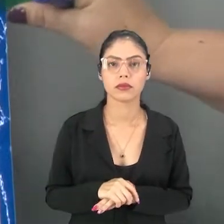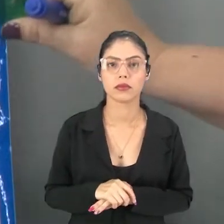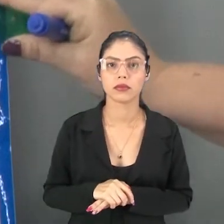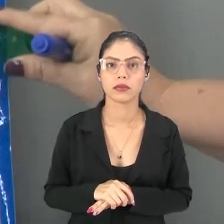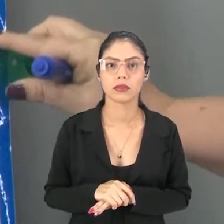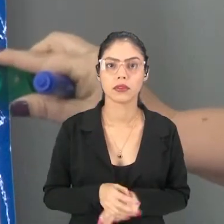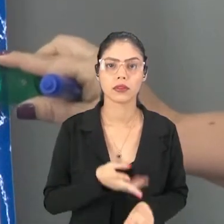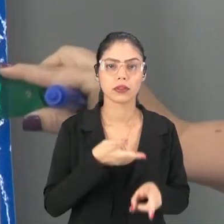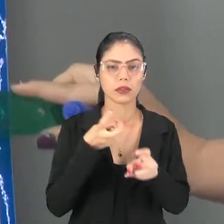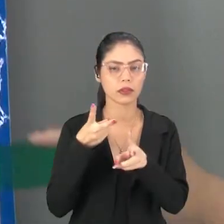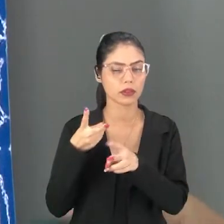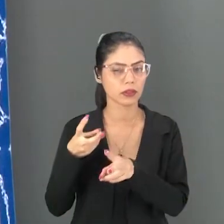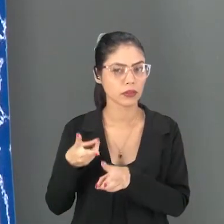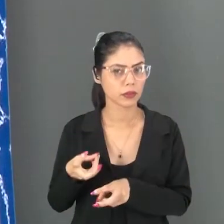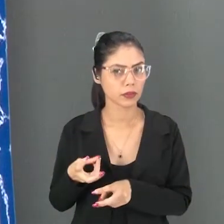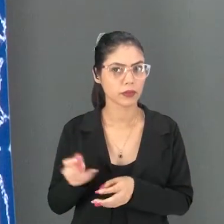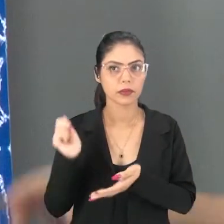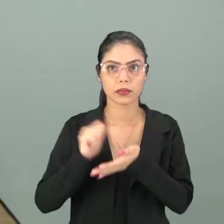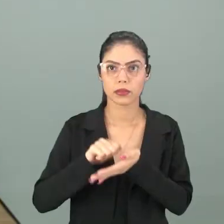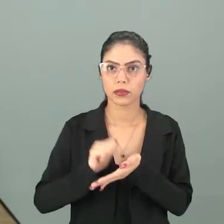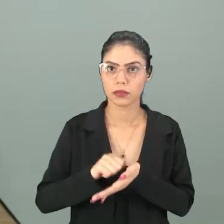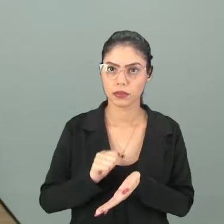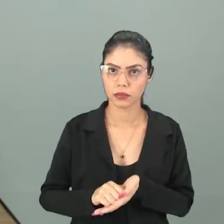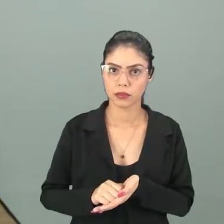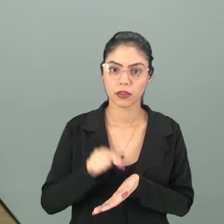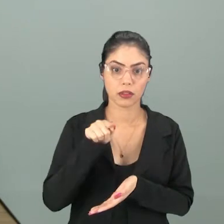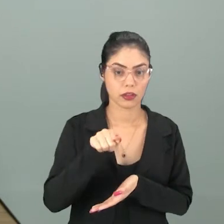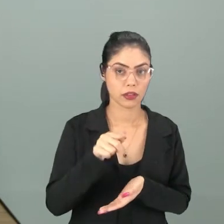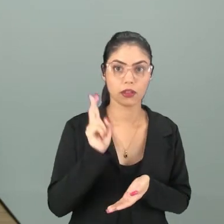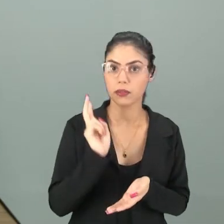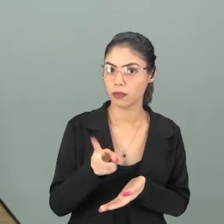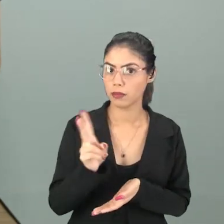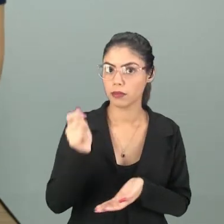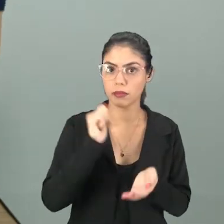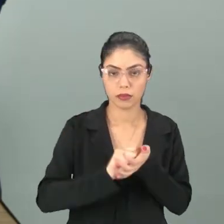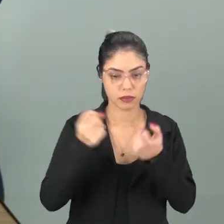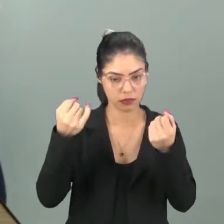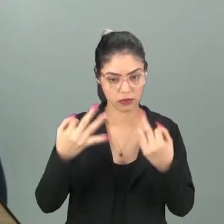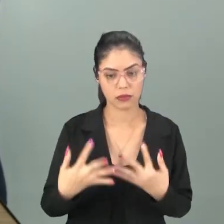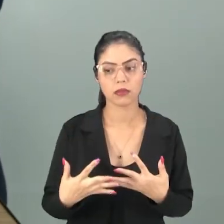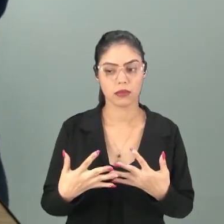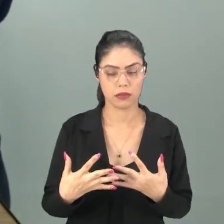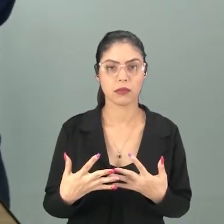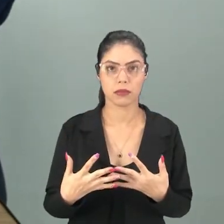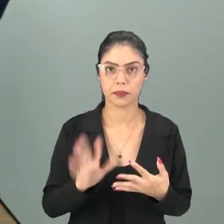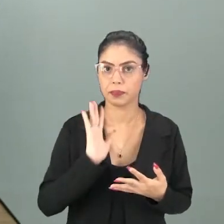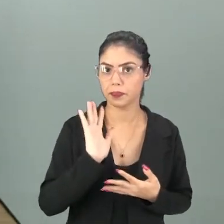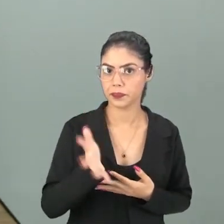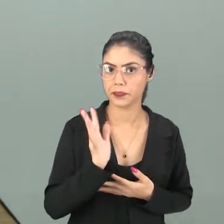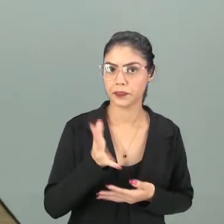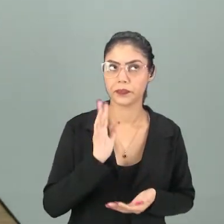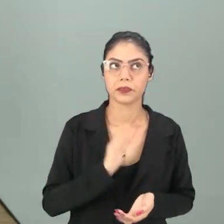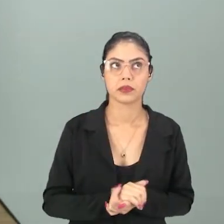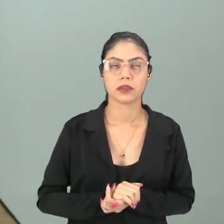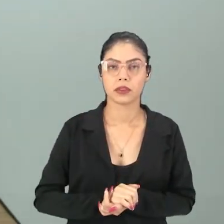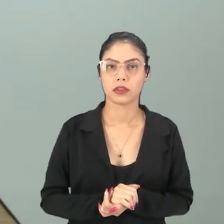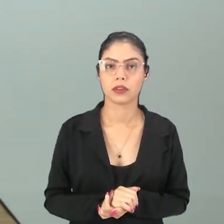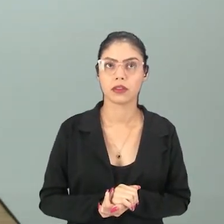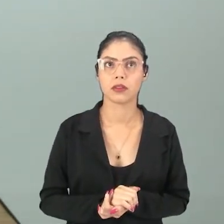Então, nós percebemos que ela foi escrita, ele mesmo contando a sua história. Já